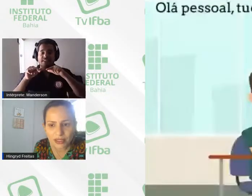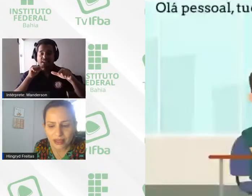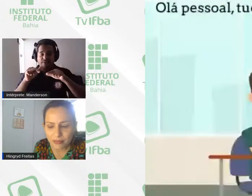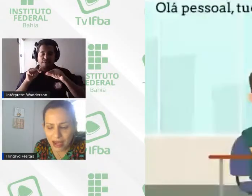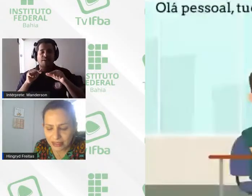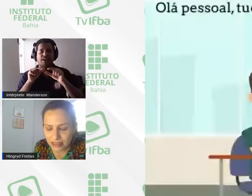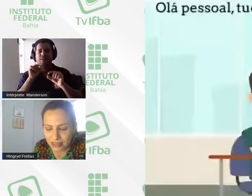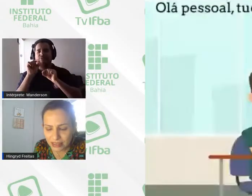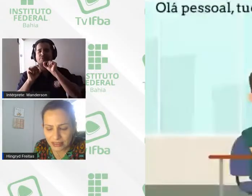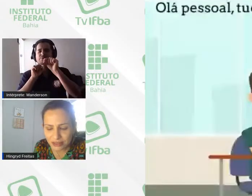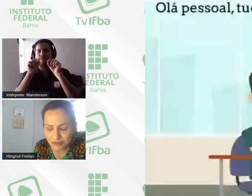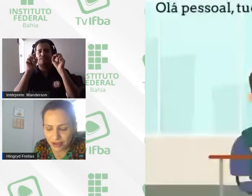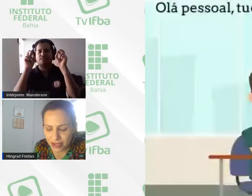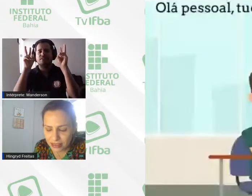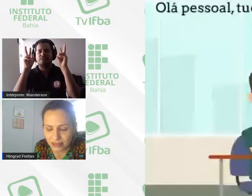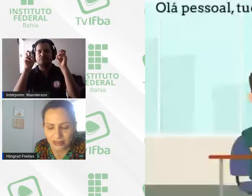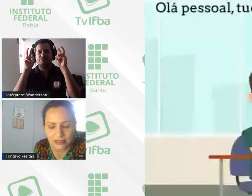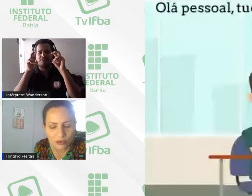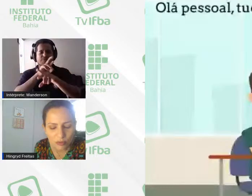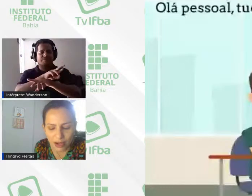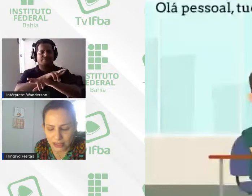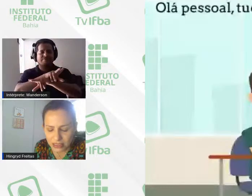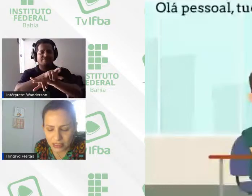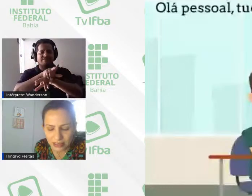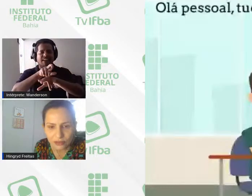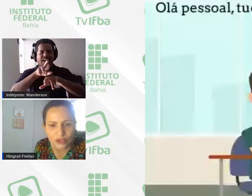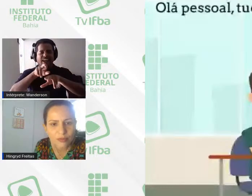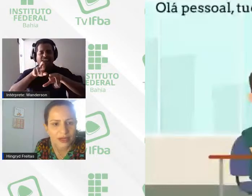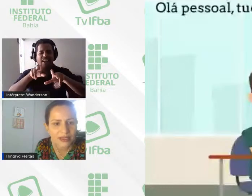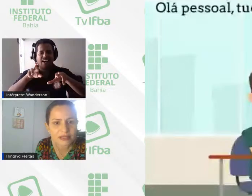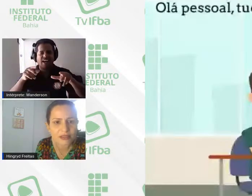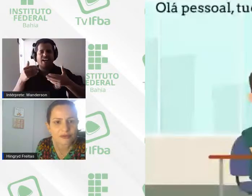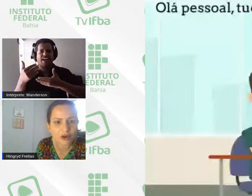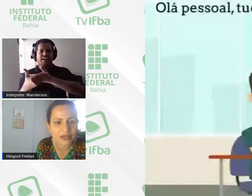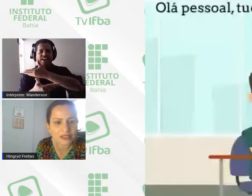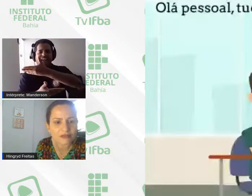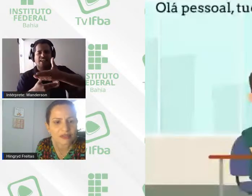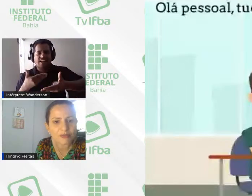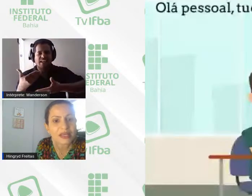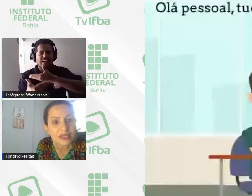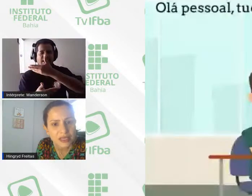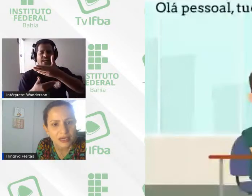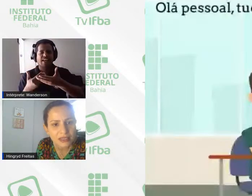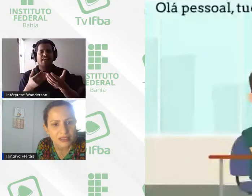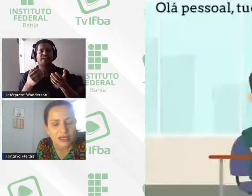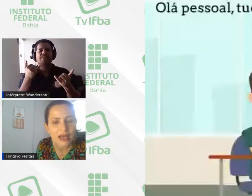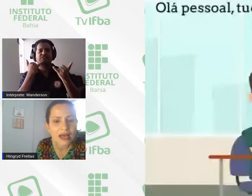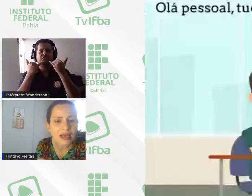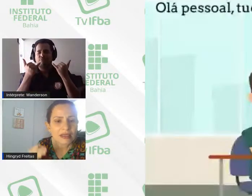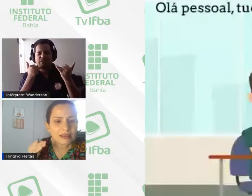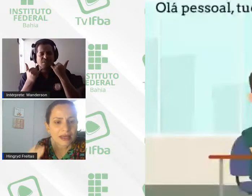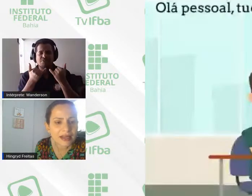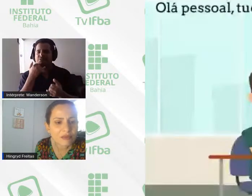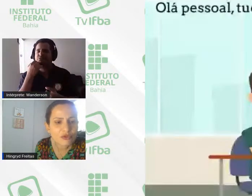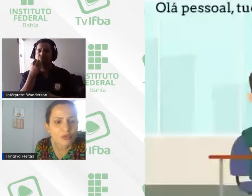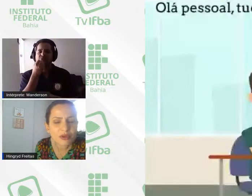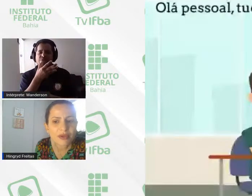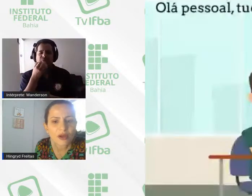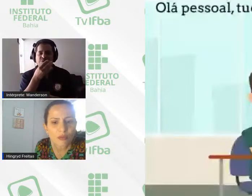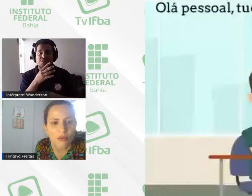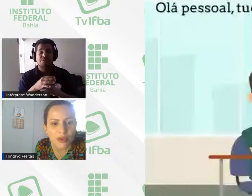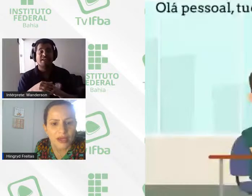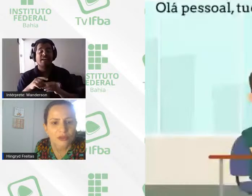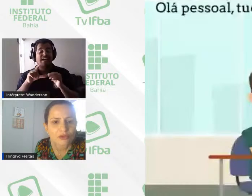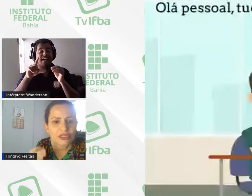versam sobre temáticas diversas, Pronto, compartilhando experiências pessoal. formativas bem Tudo bem ricas. com vocês? Teremos